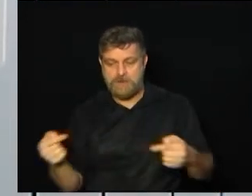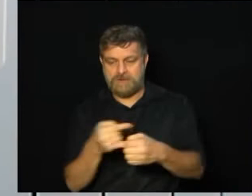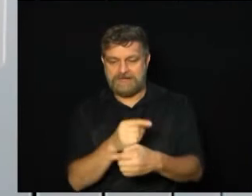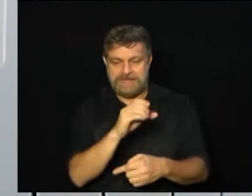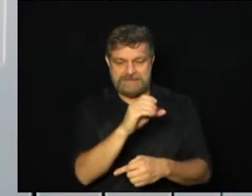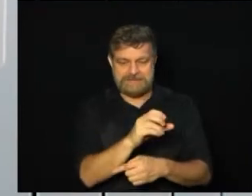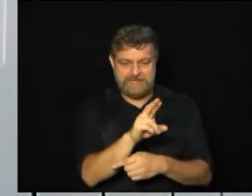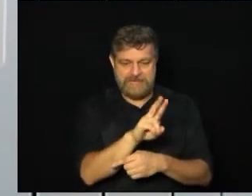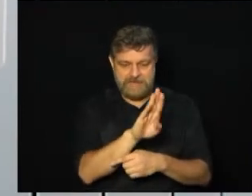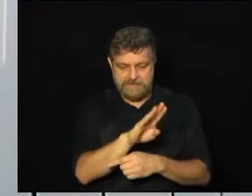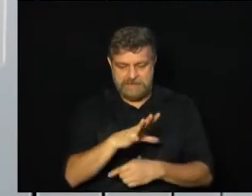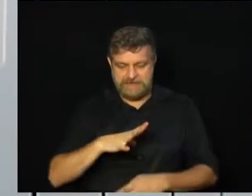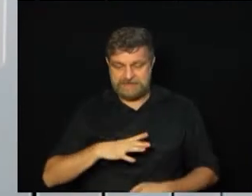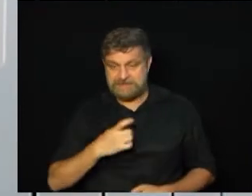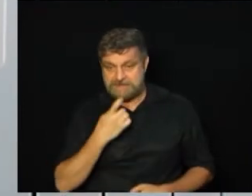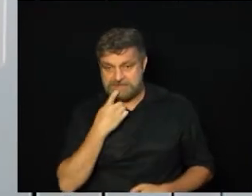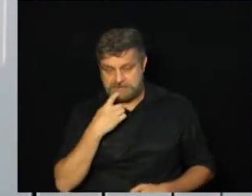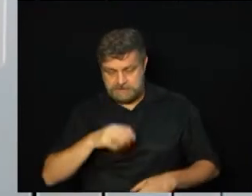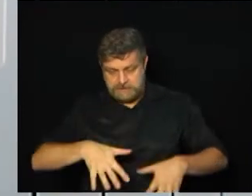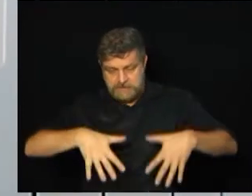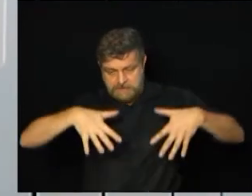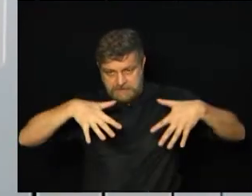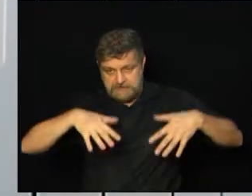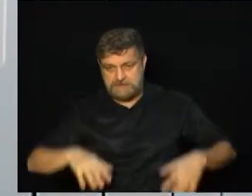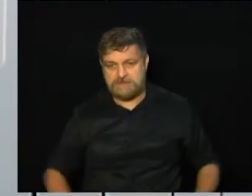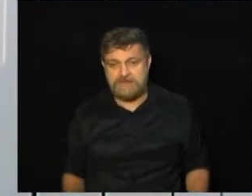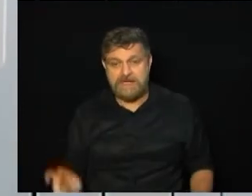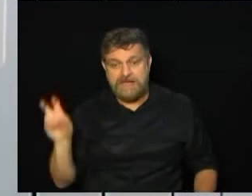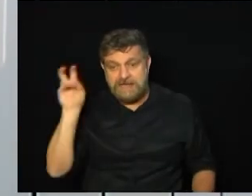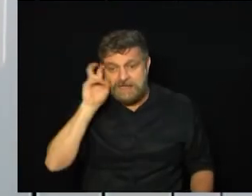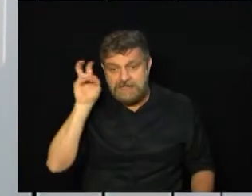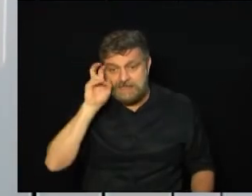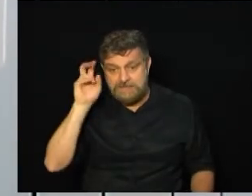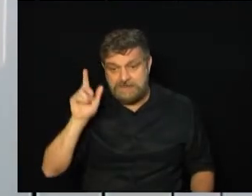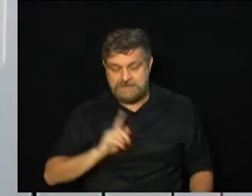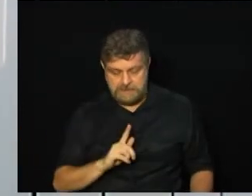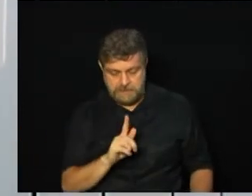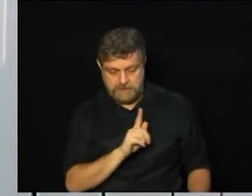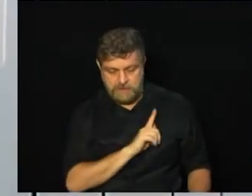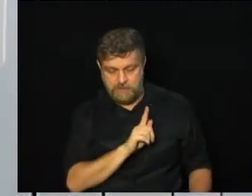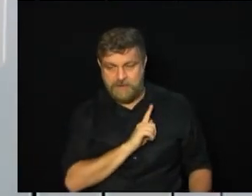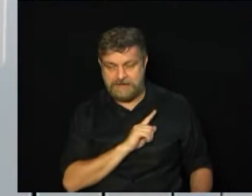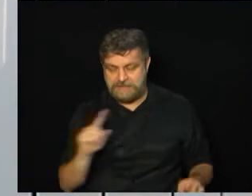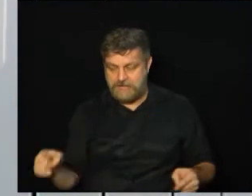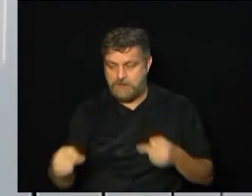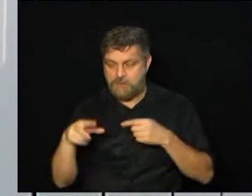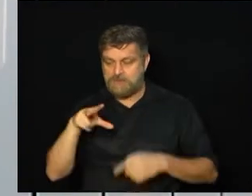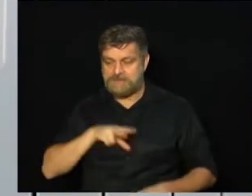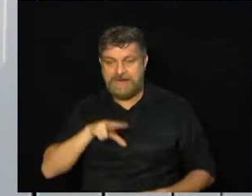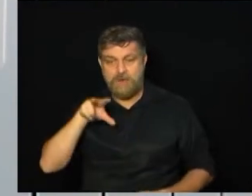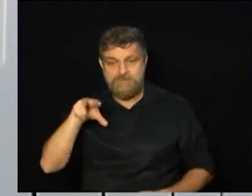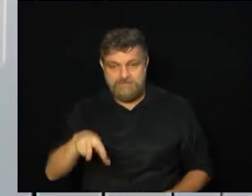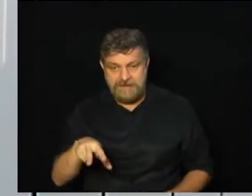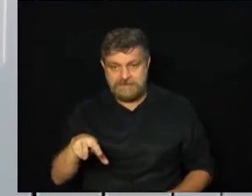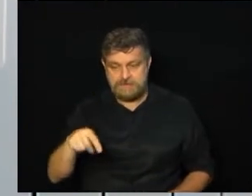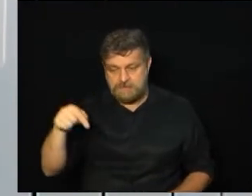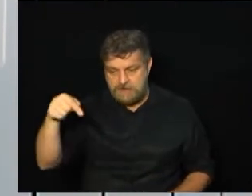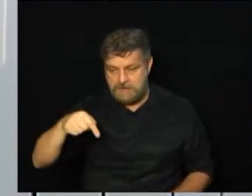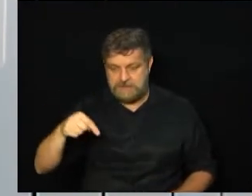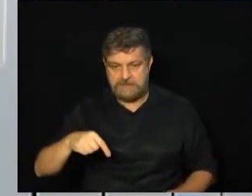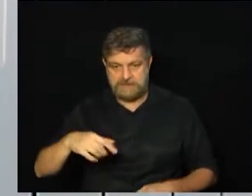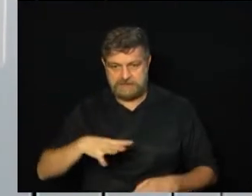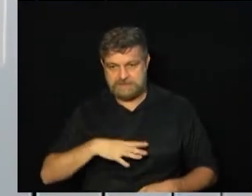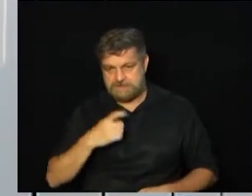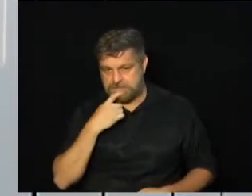estádio Moisés Lucarelli. E amanhã, na quinta-feira, é dia de Guarani Vasco da Gama, aqui em Campinas.